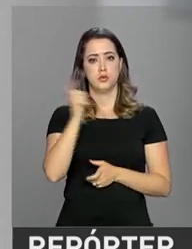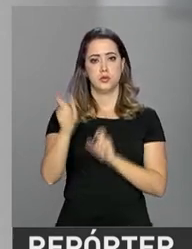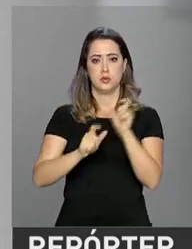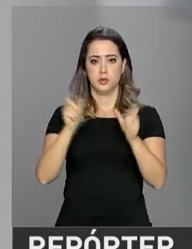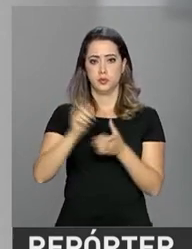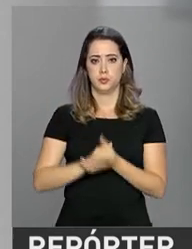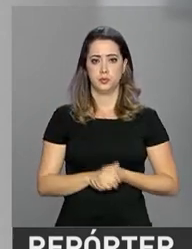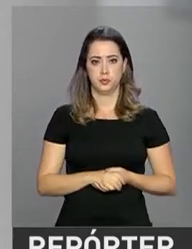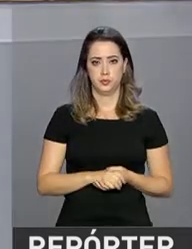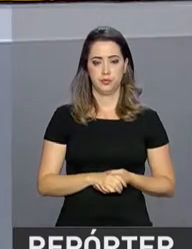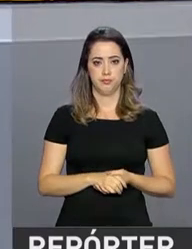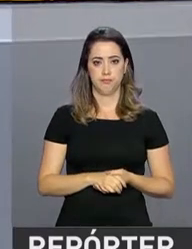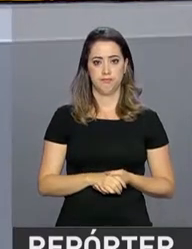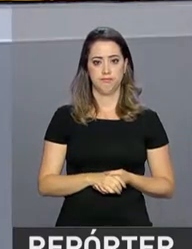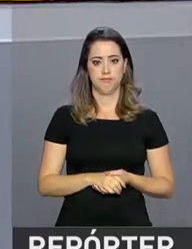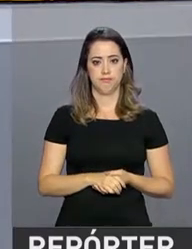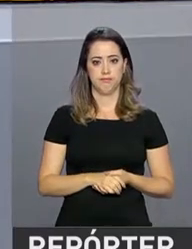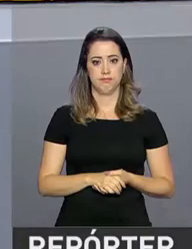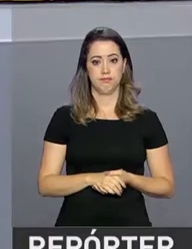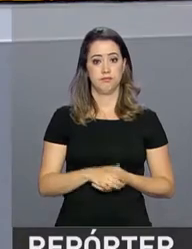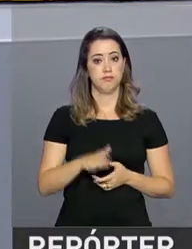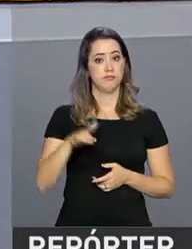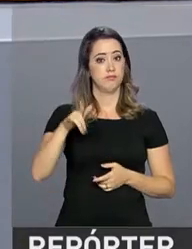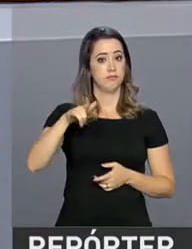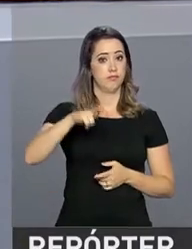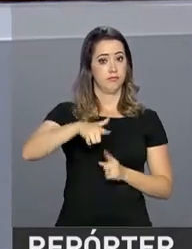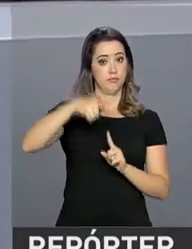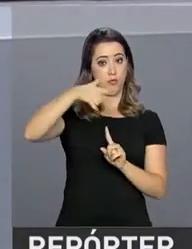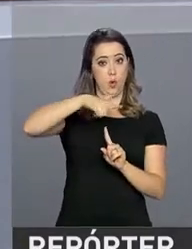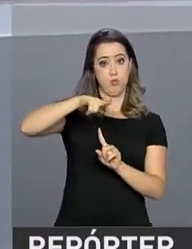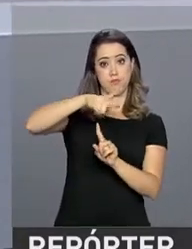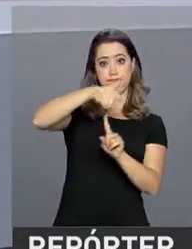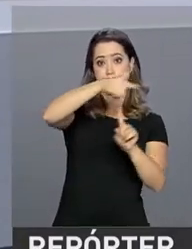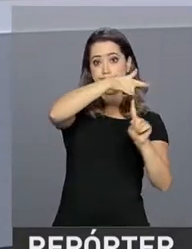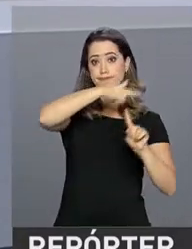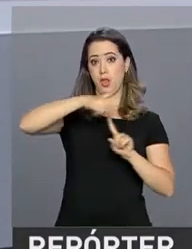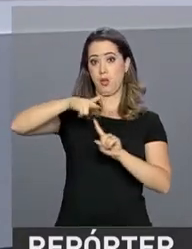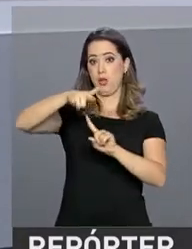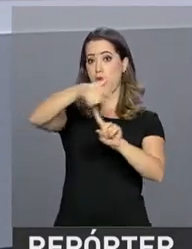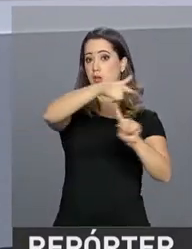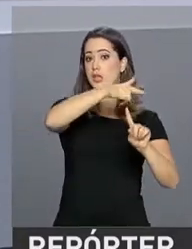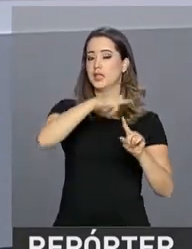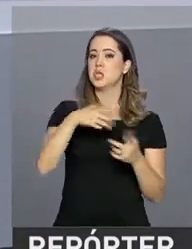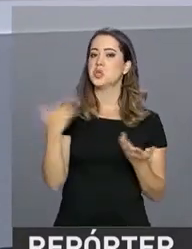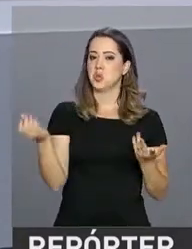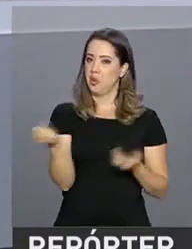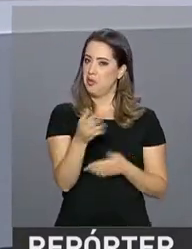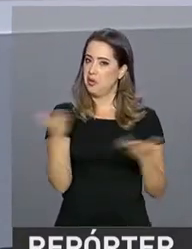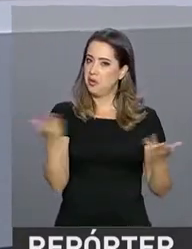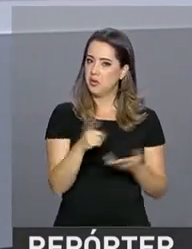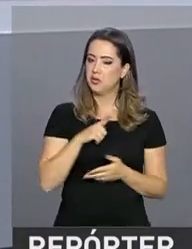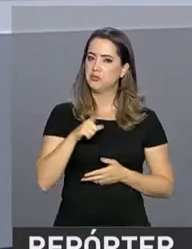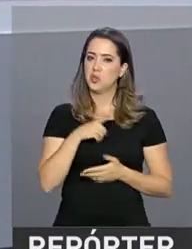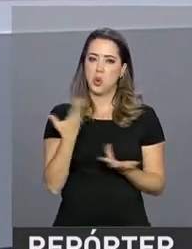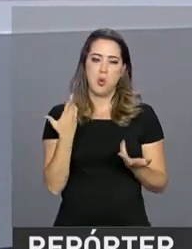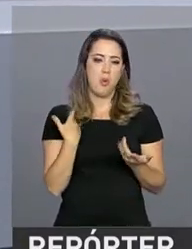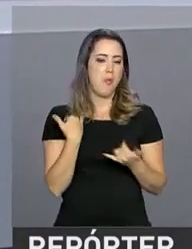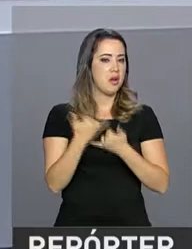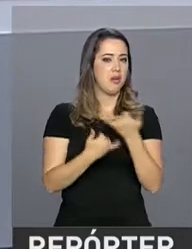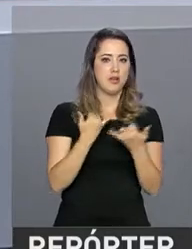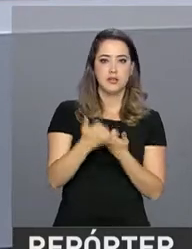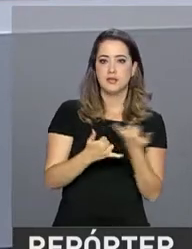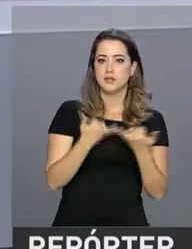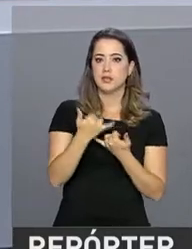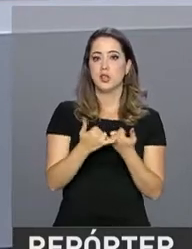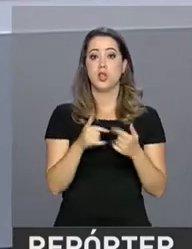brasileiro os drones estão na moda seja como hobby ou forma de ganhar a vida esses robôs que